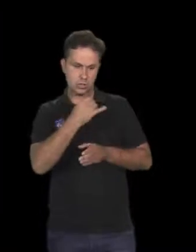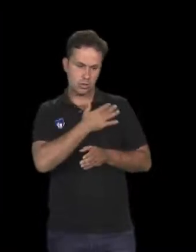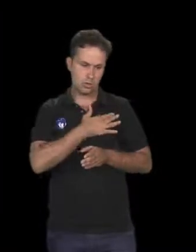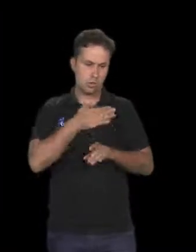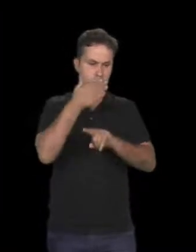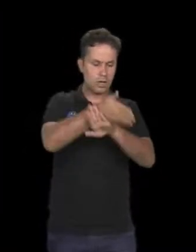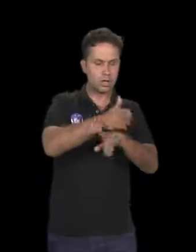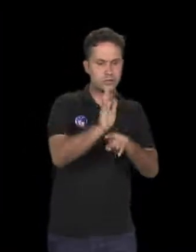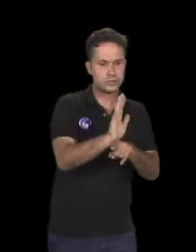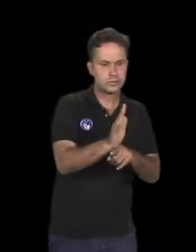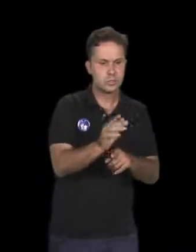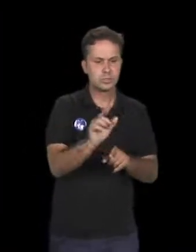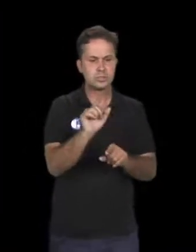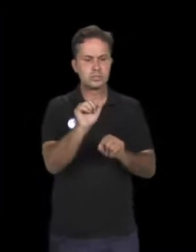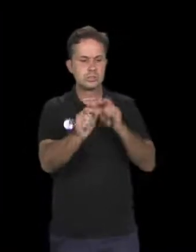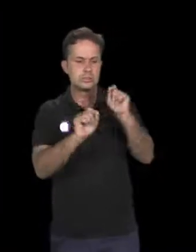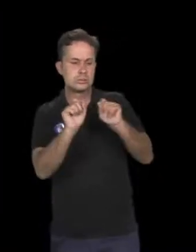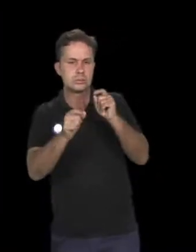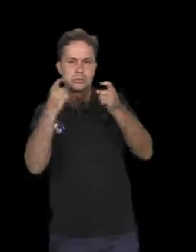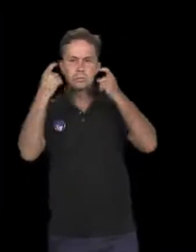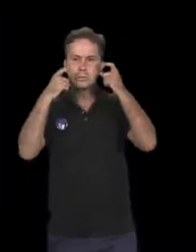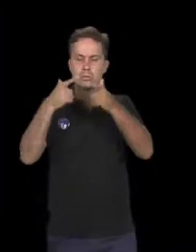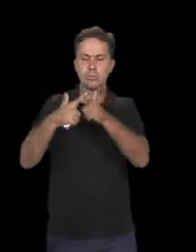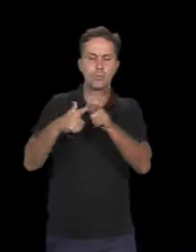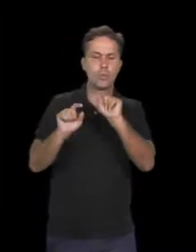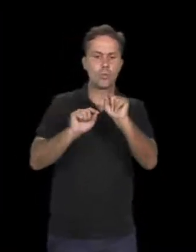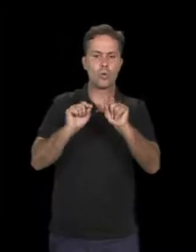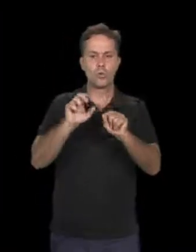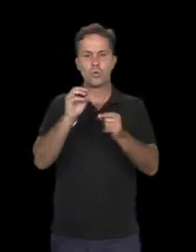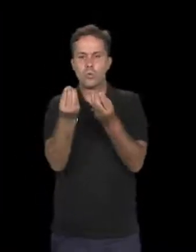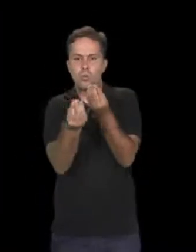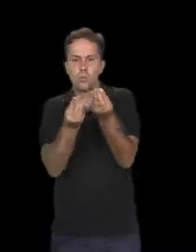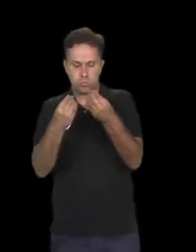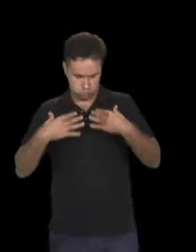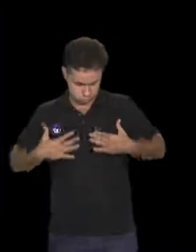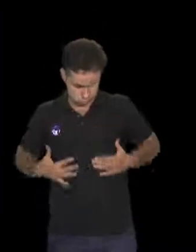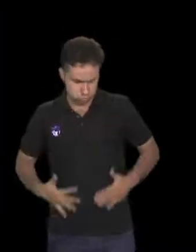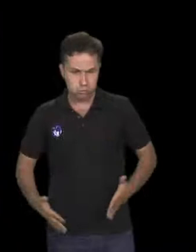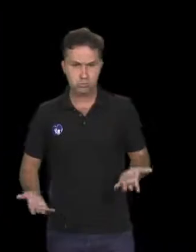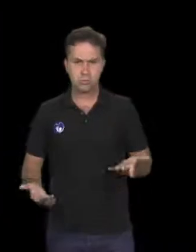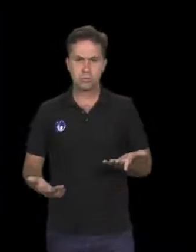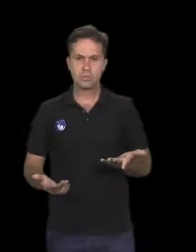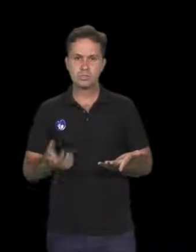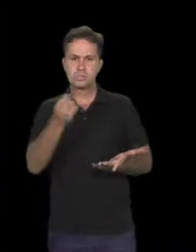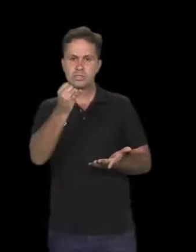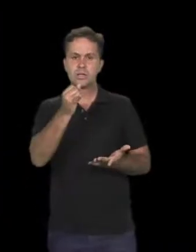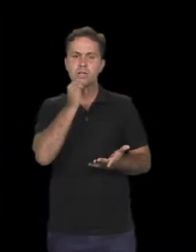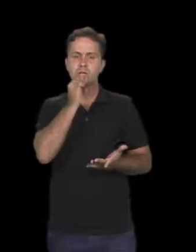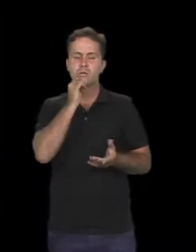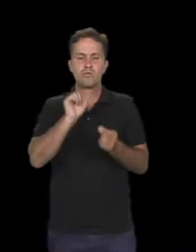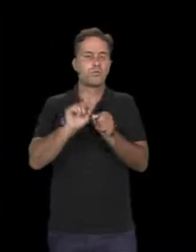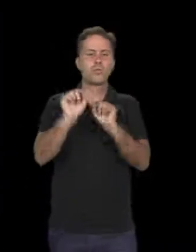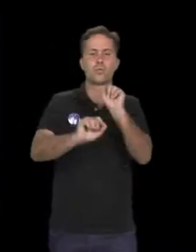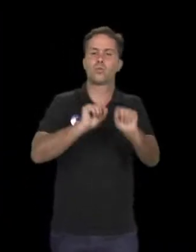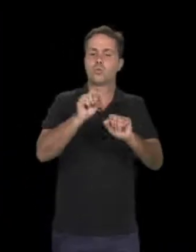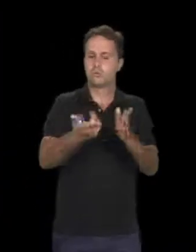veste, como é que ele, o que ele faz nas horas vagas, enfim. Esse é um perfil que me pareceu fascinante. E assim